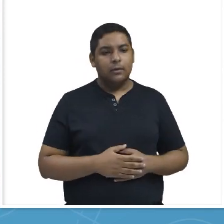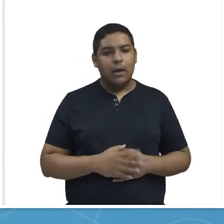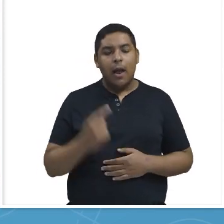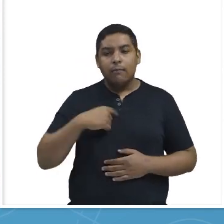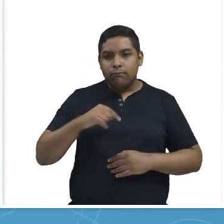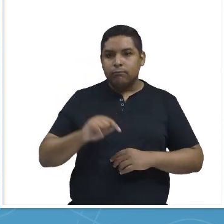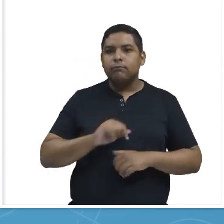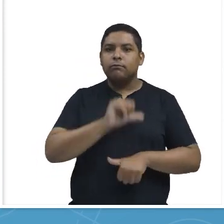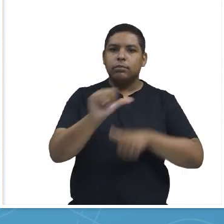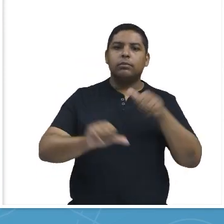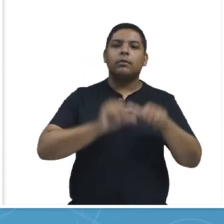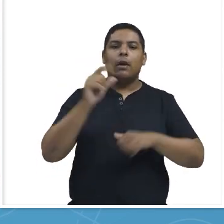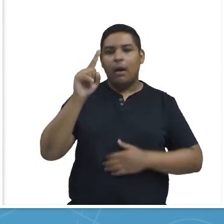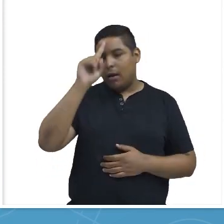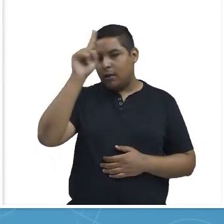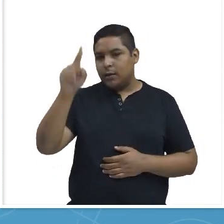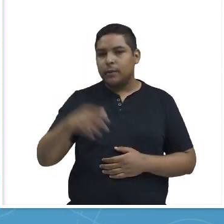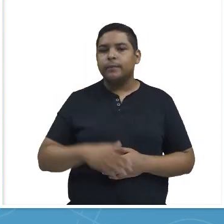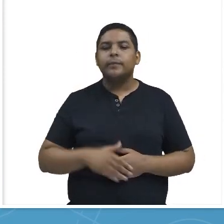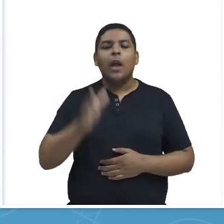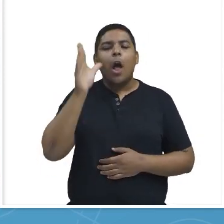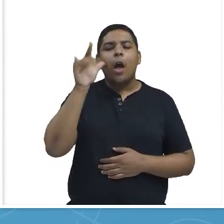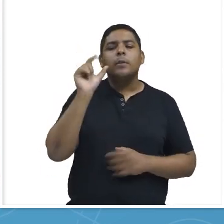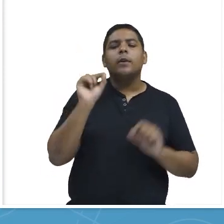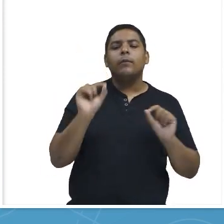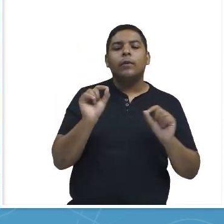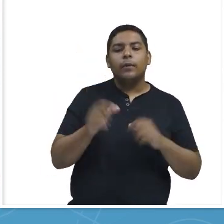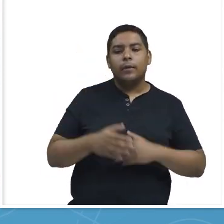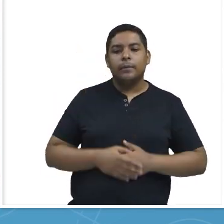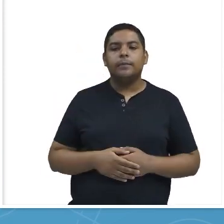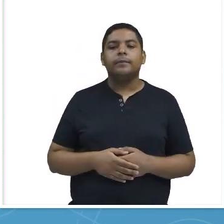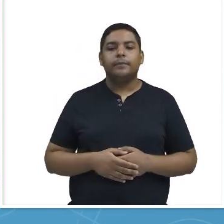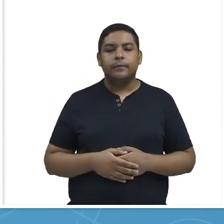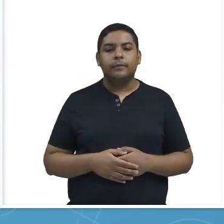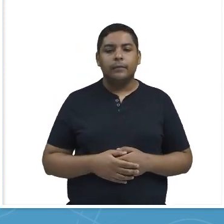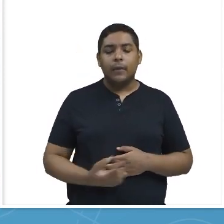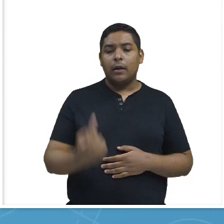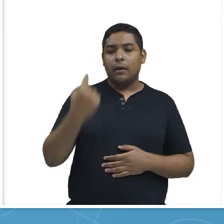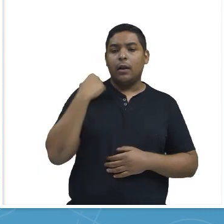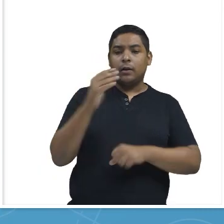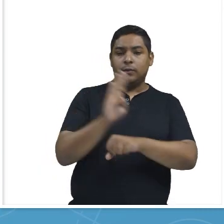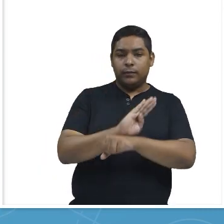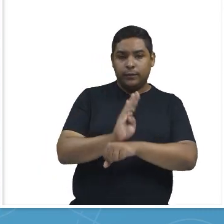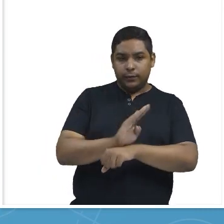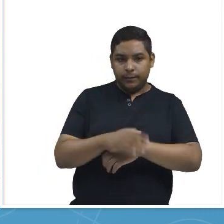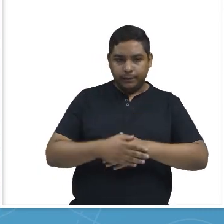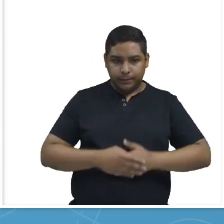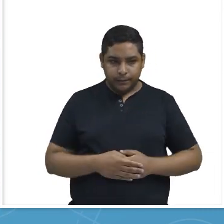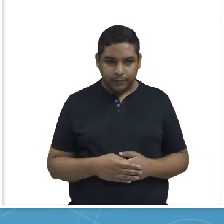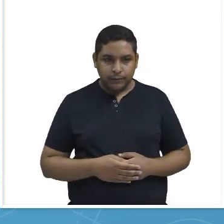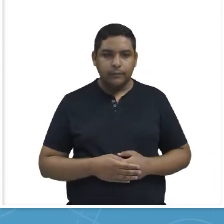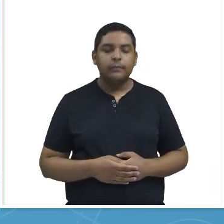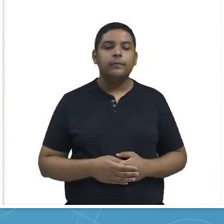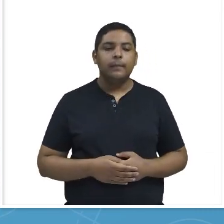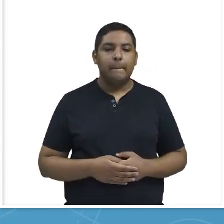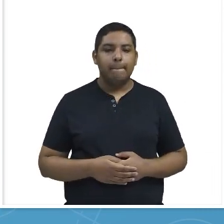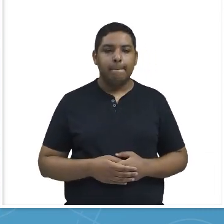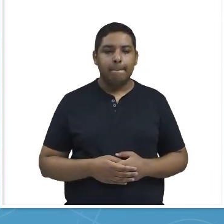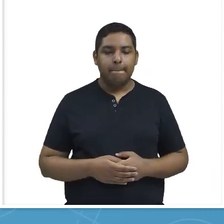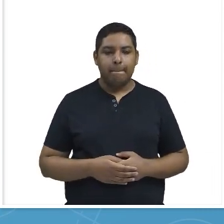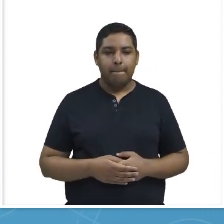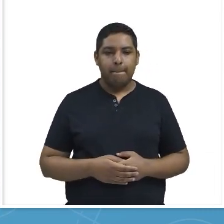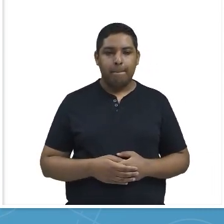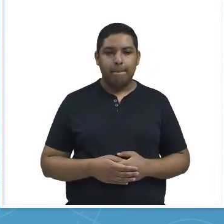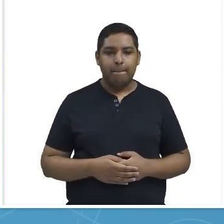ideia. Quero agora que vocês observem uma pequena coisinha que vocês viram lá no vídeo. Vamos ver comigo aqui. Olha só, be going